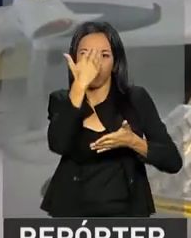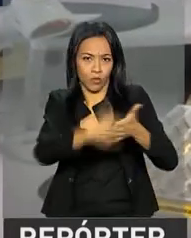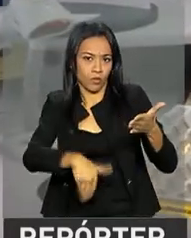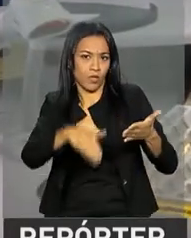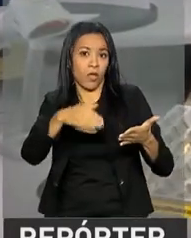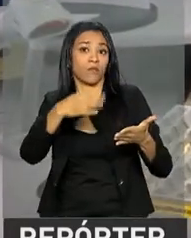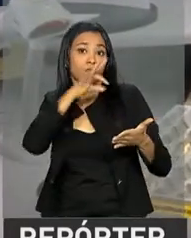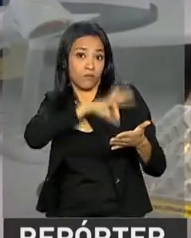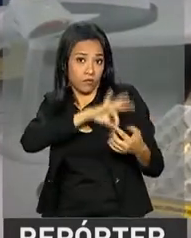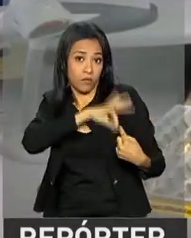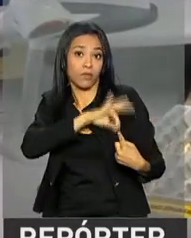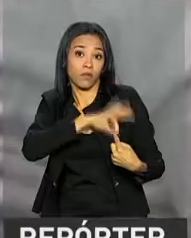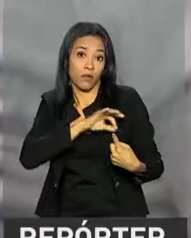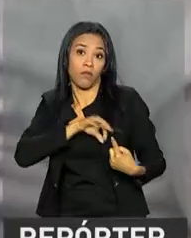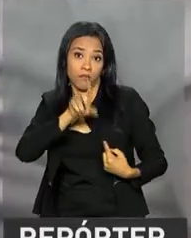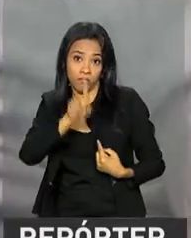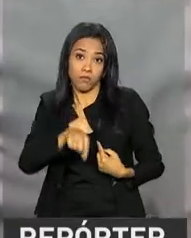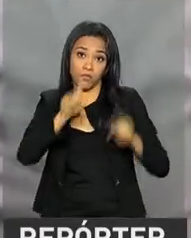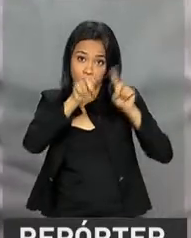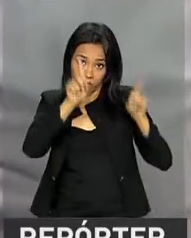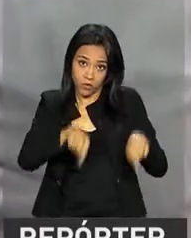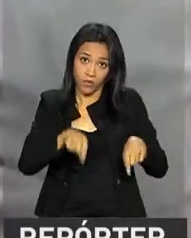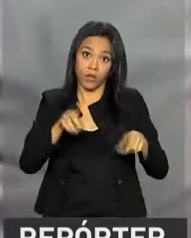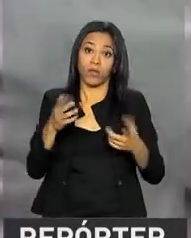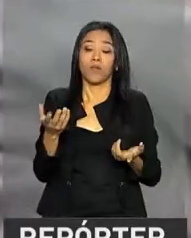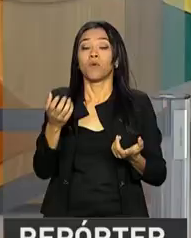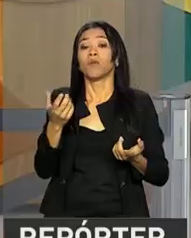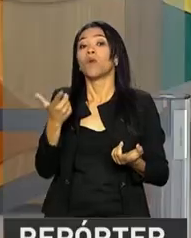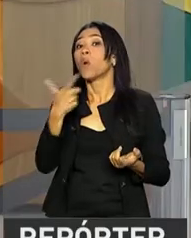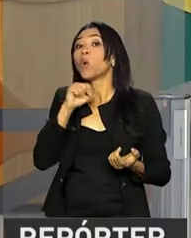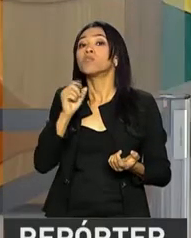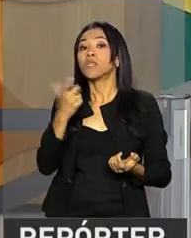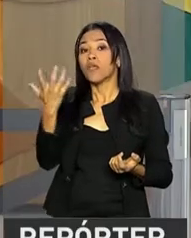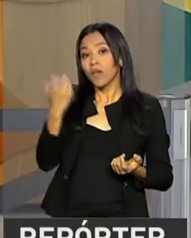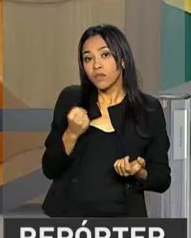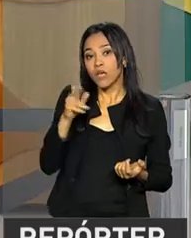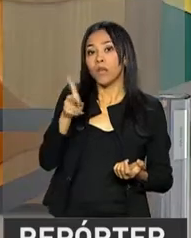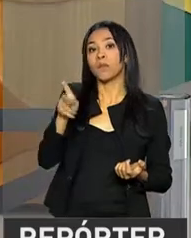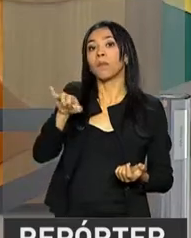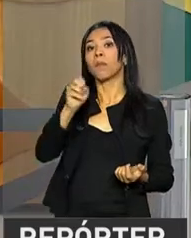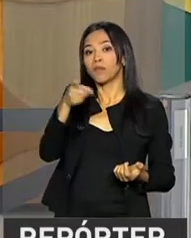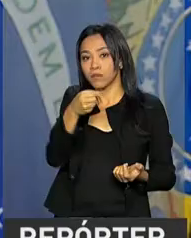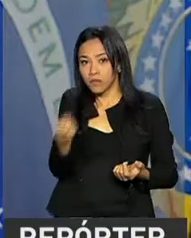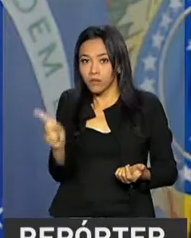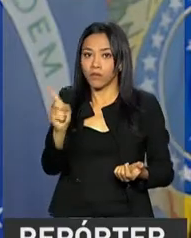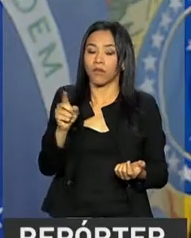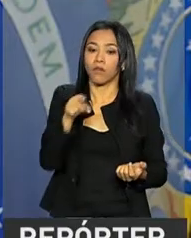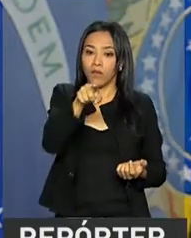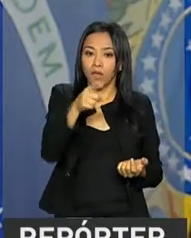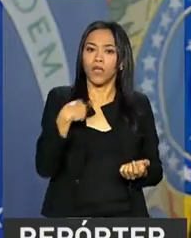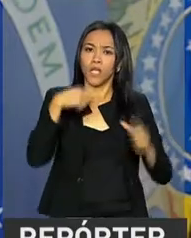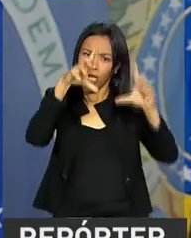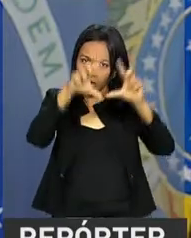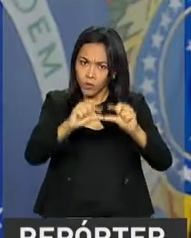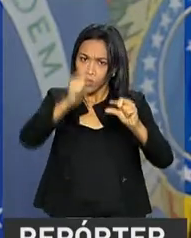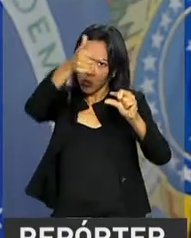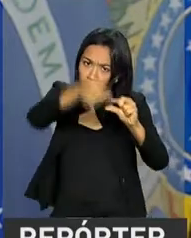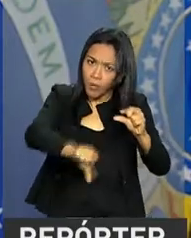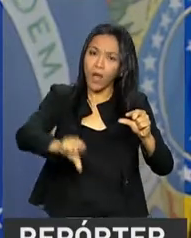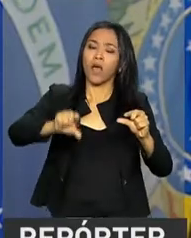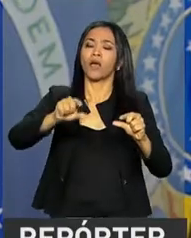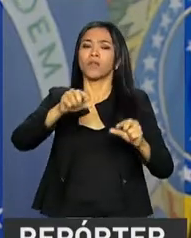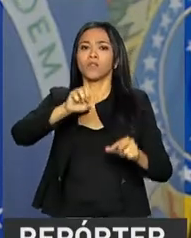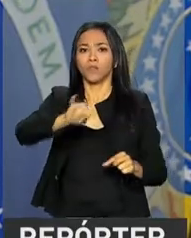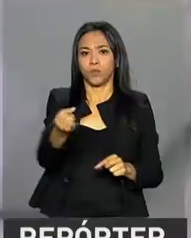diretamente na folha de pagamento ou de benefício o governo reduziu mais uma vez o teto dos juros desse